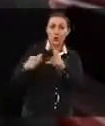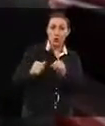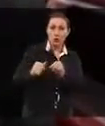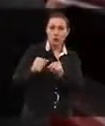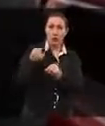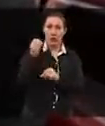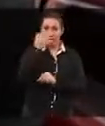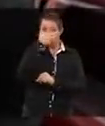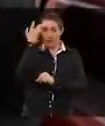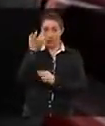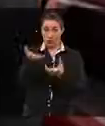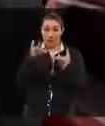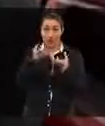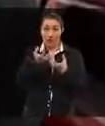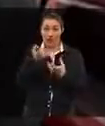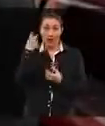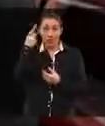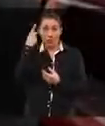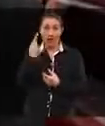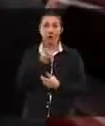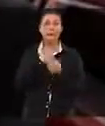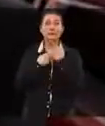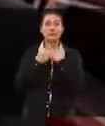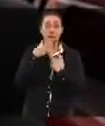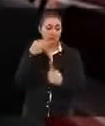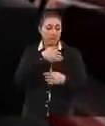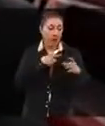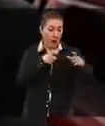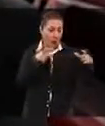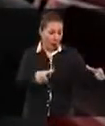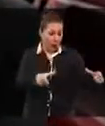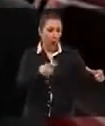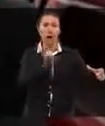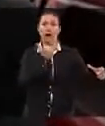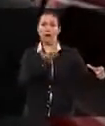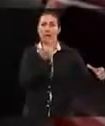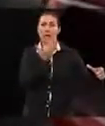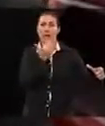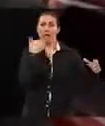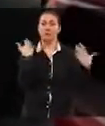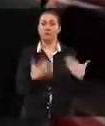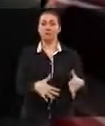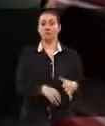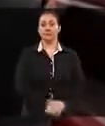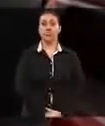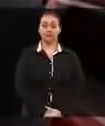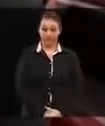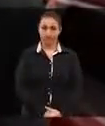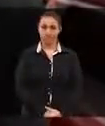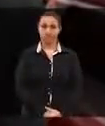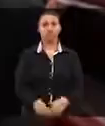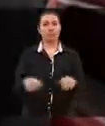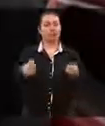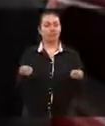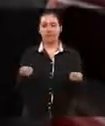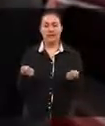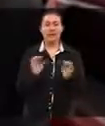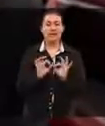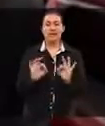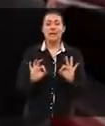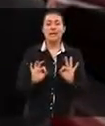na primeira oportunidade que a pessoa tem, ela vai comer uma barra de chocolate. Né? É só uma. Então, assim, é uma coisa que